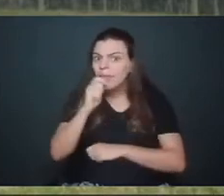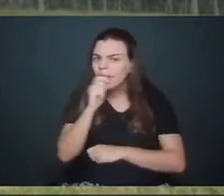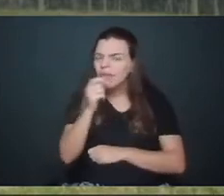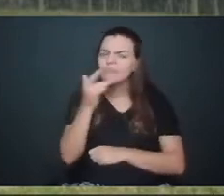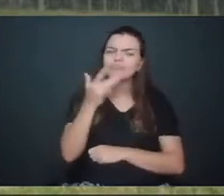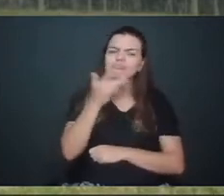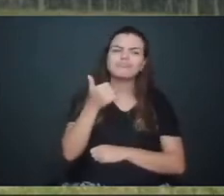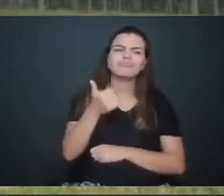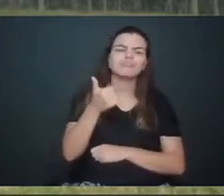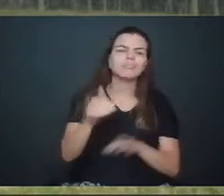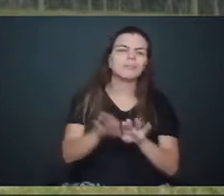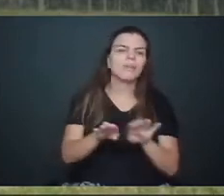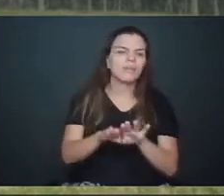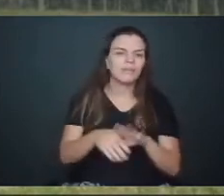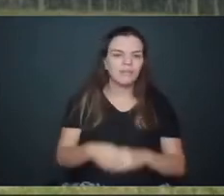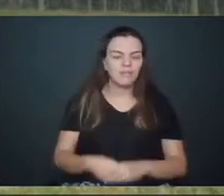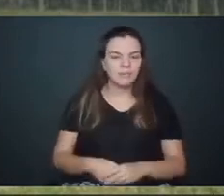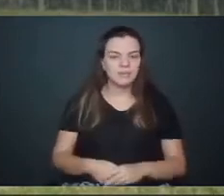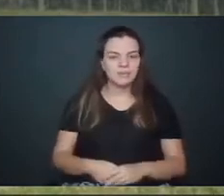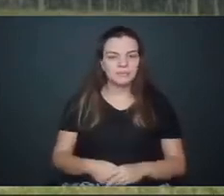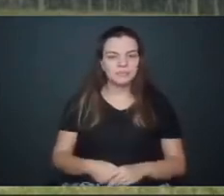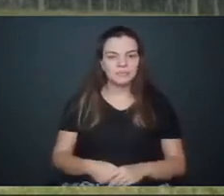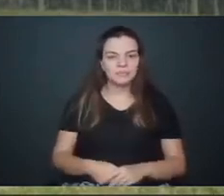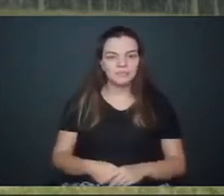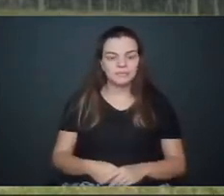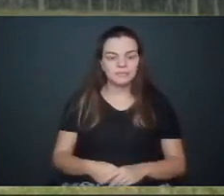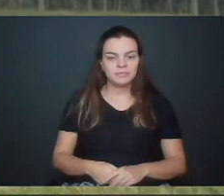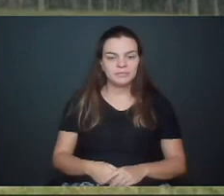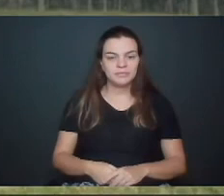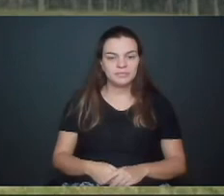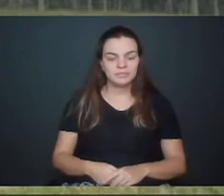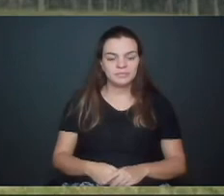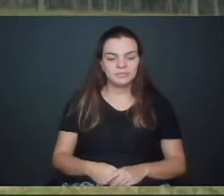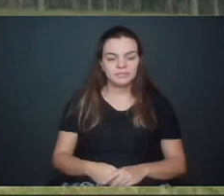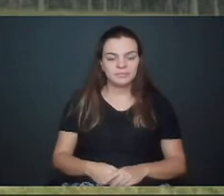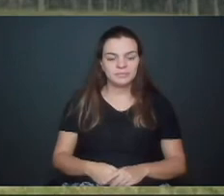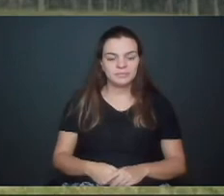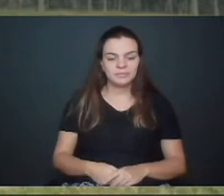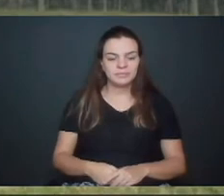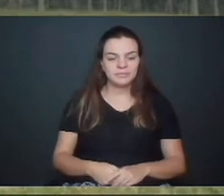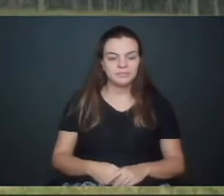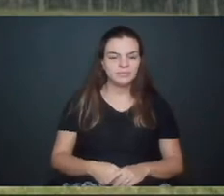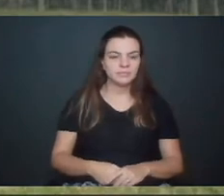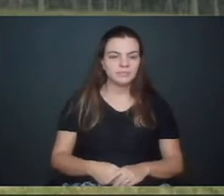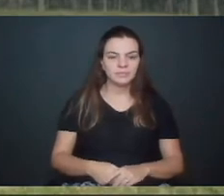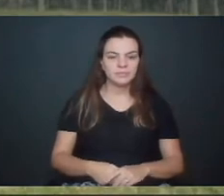Segundo, aposto. Aposto não posso, não tem nada para apostar, mas ali, ó, no meio da